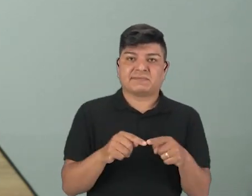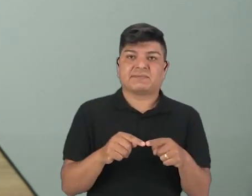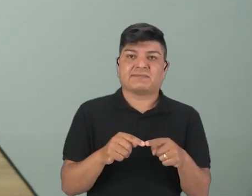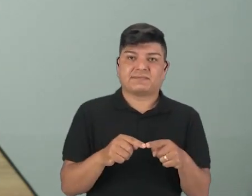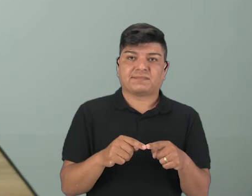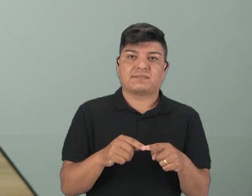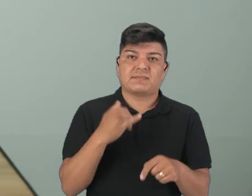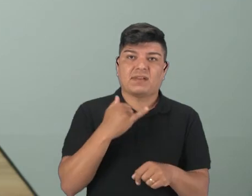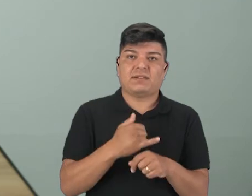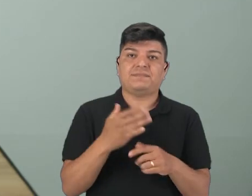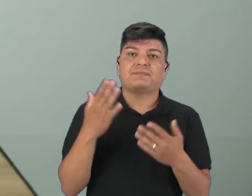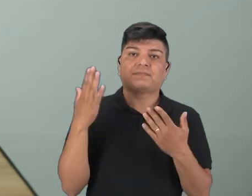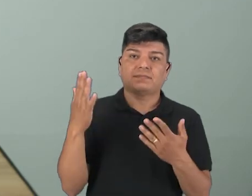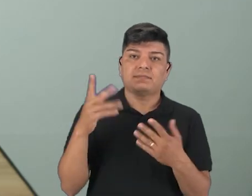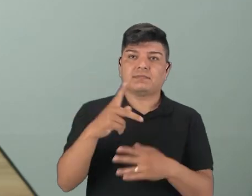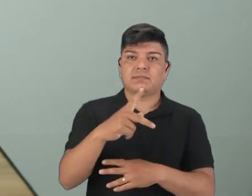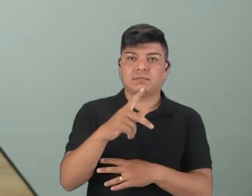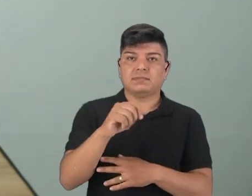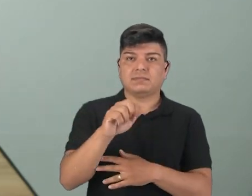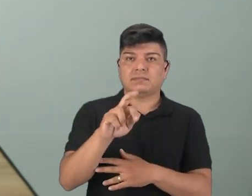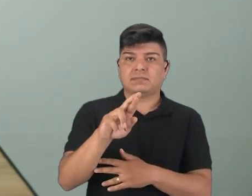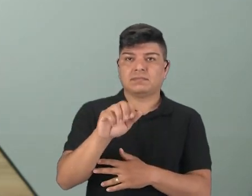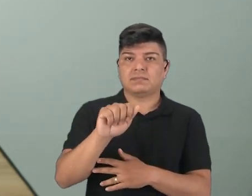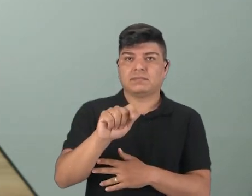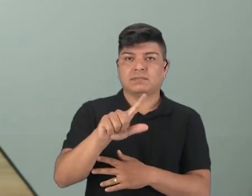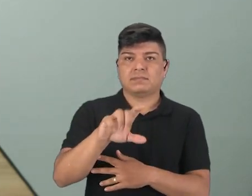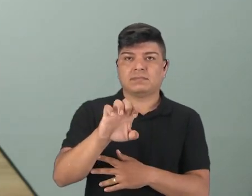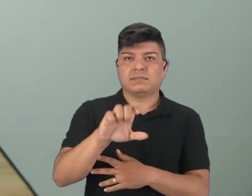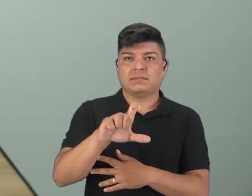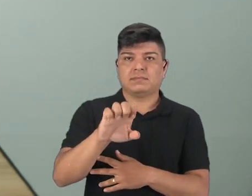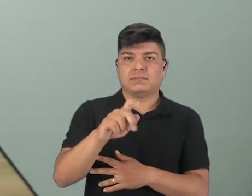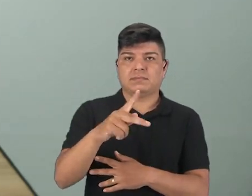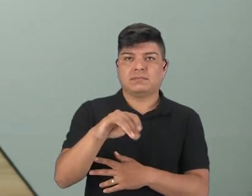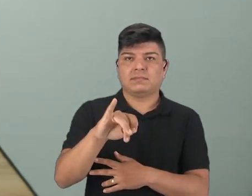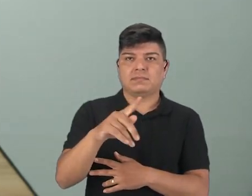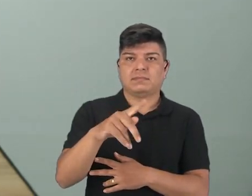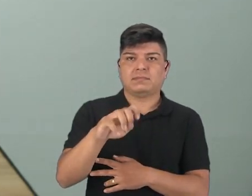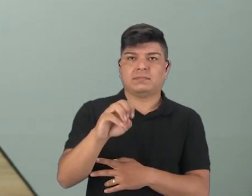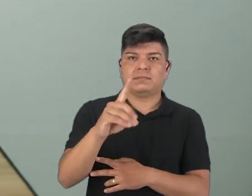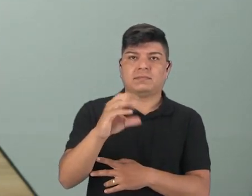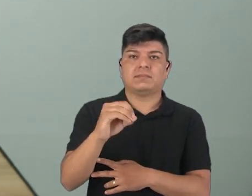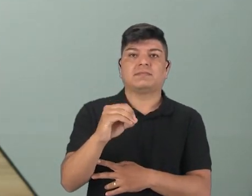do sólido, né, do paralelepípedo. Vamos a um próximo?